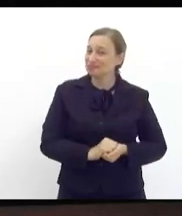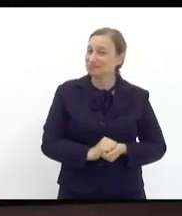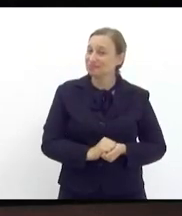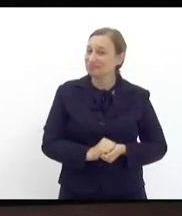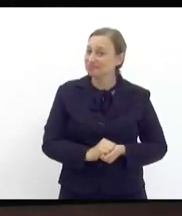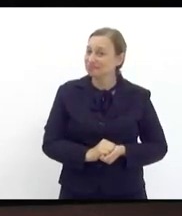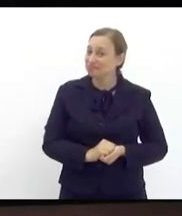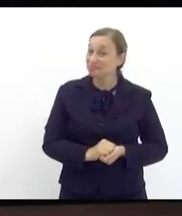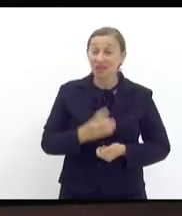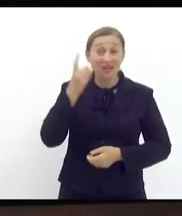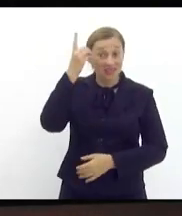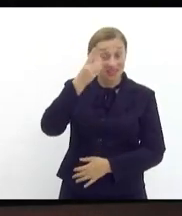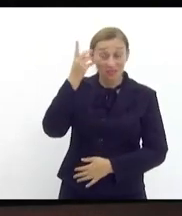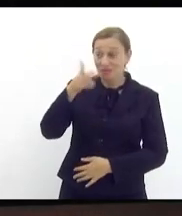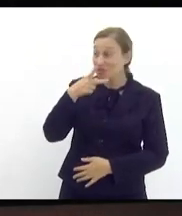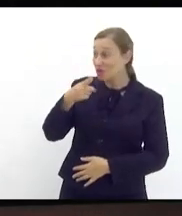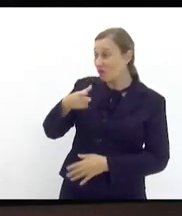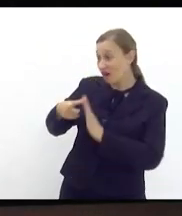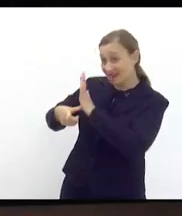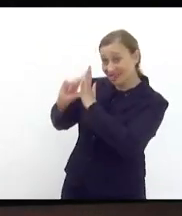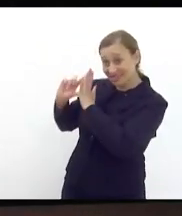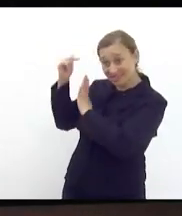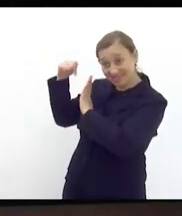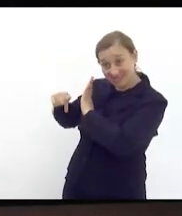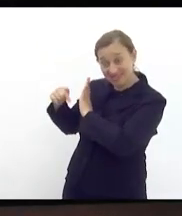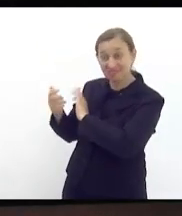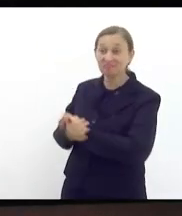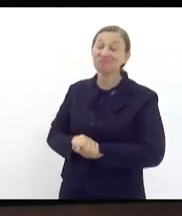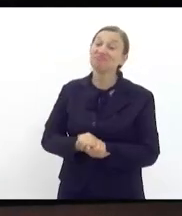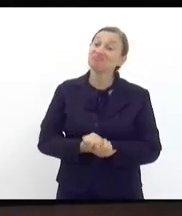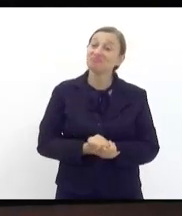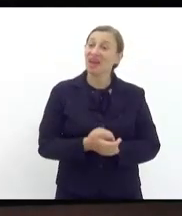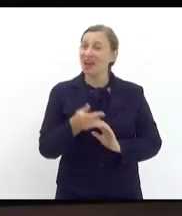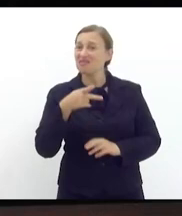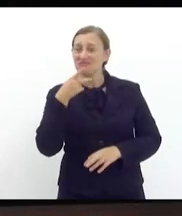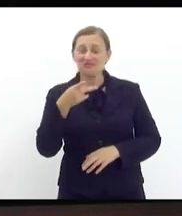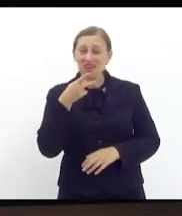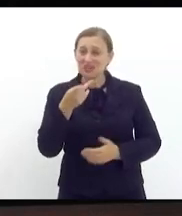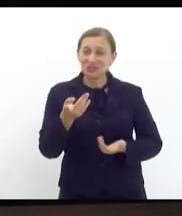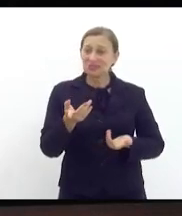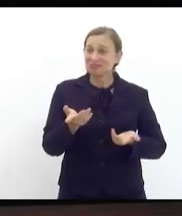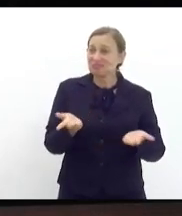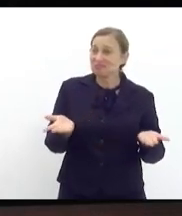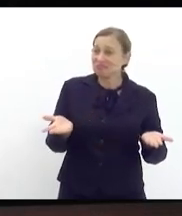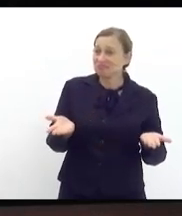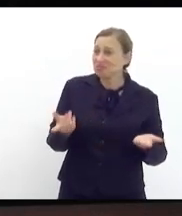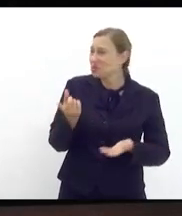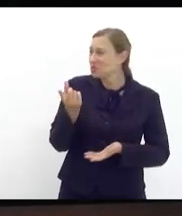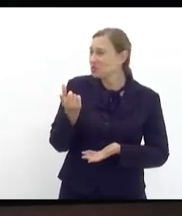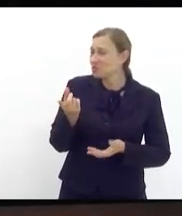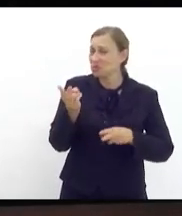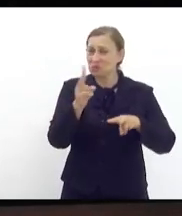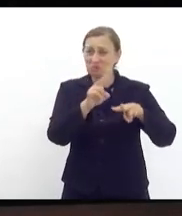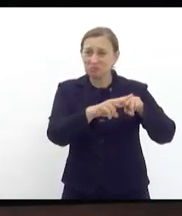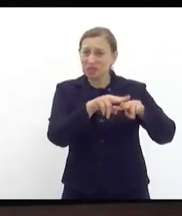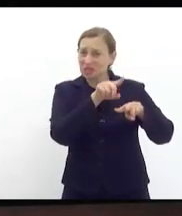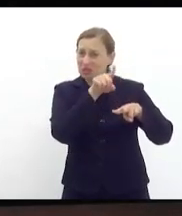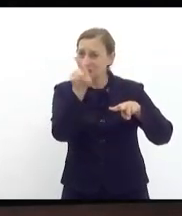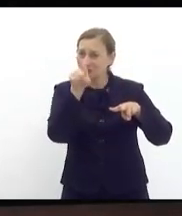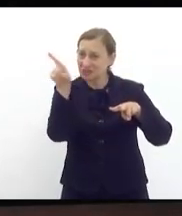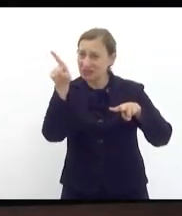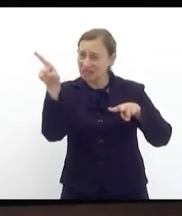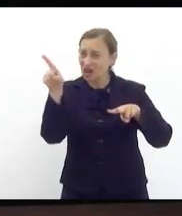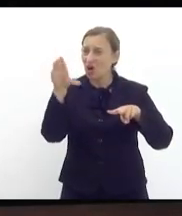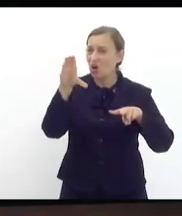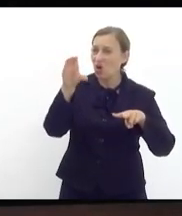a deputada que me antecedeu ela disse que os presos que estão lá na